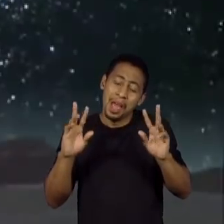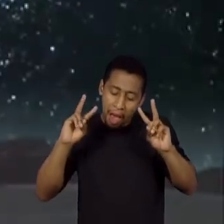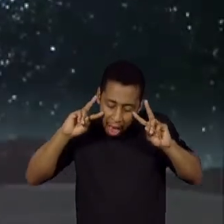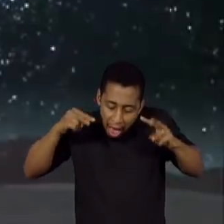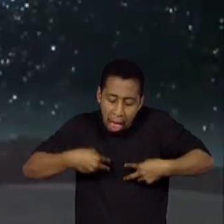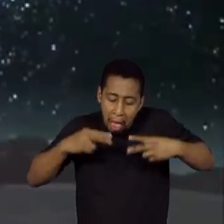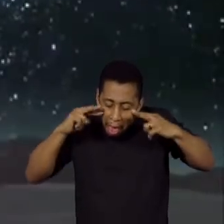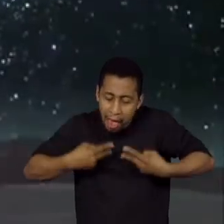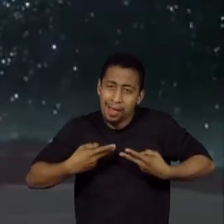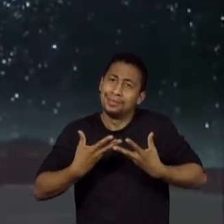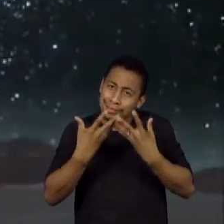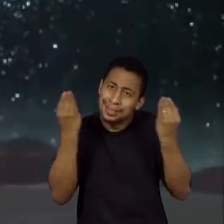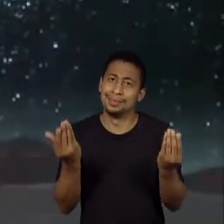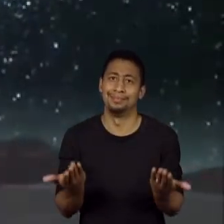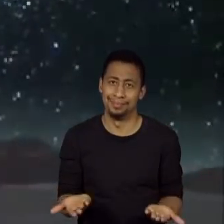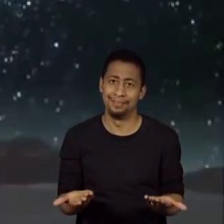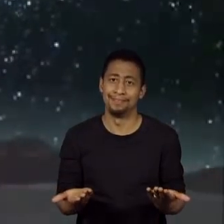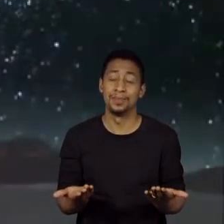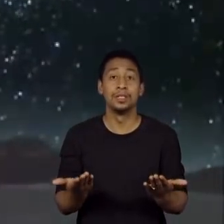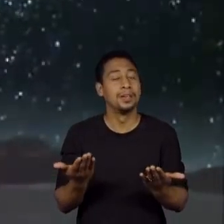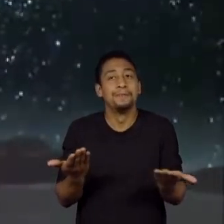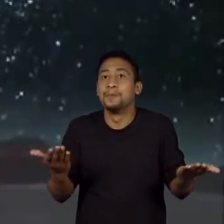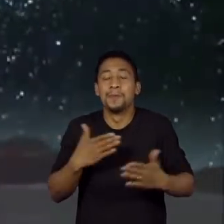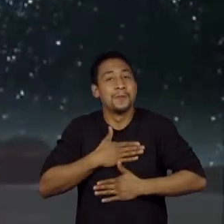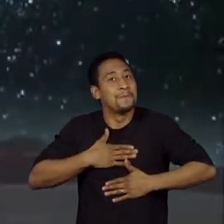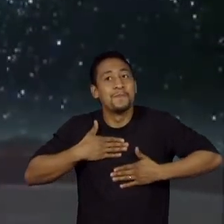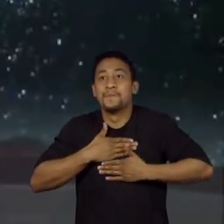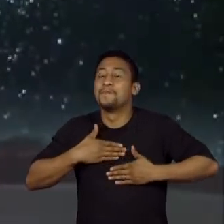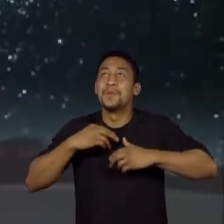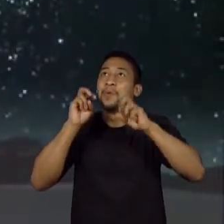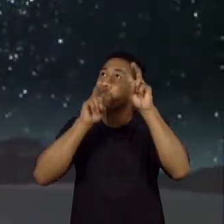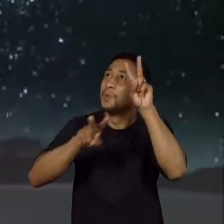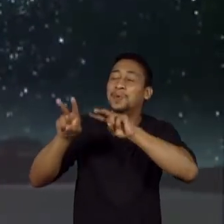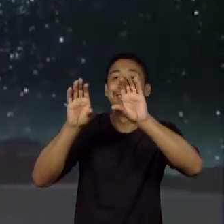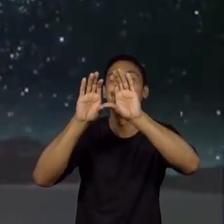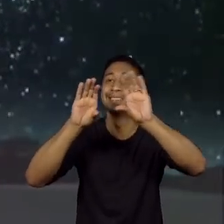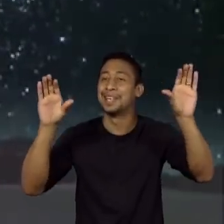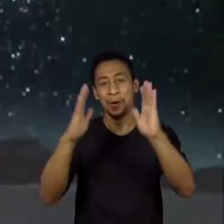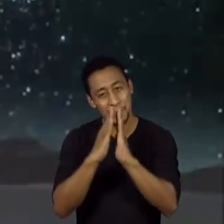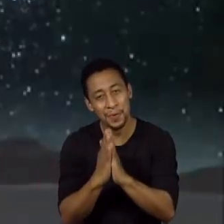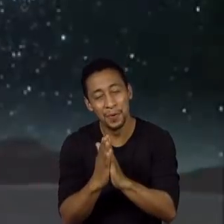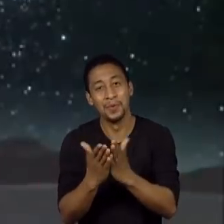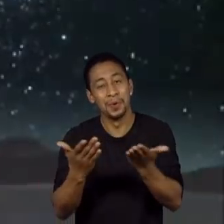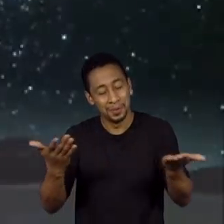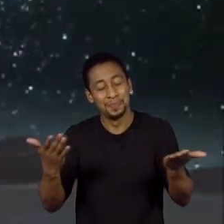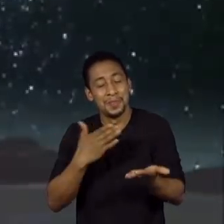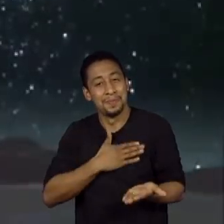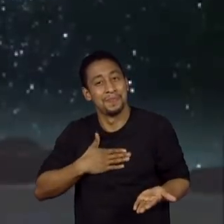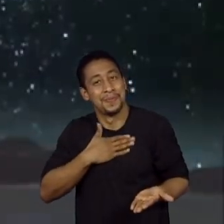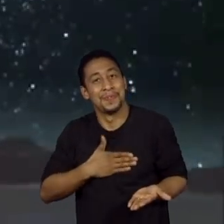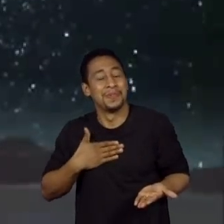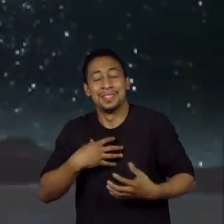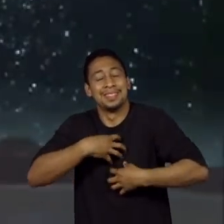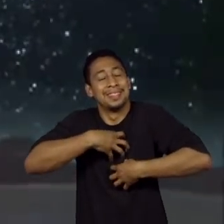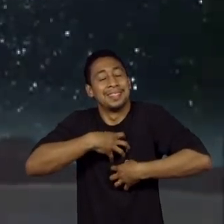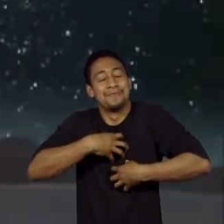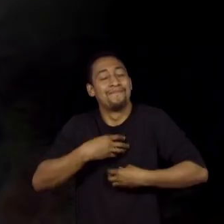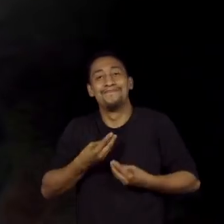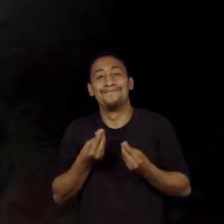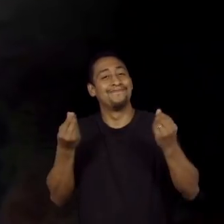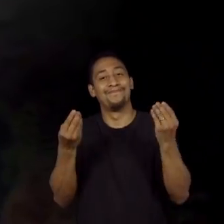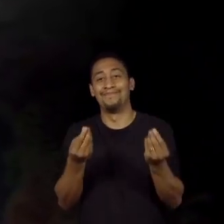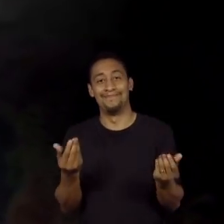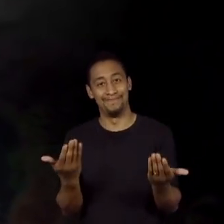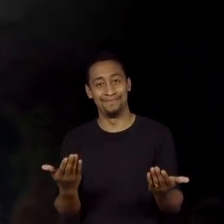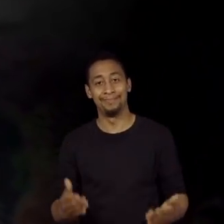difícil. Então, nossa, que gostoso que é olhar para o céu. Olhem para o céu, pelo amor de Deus. É um frescor existencial.